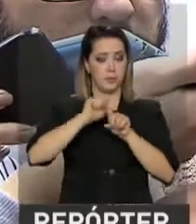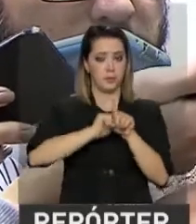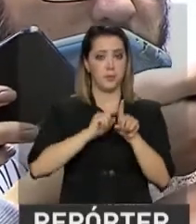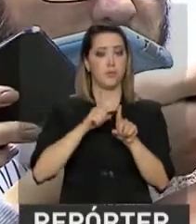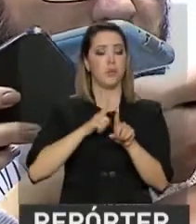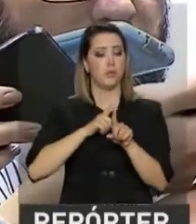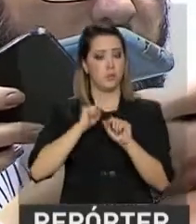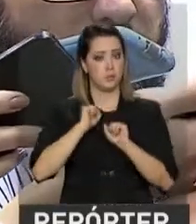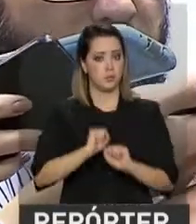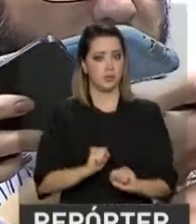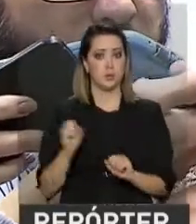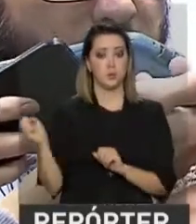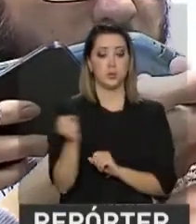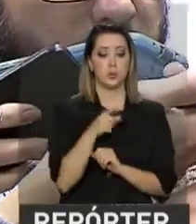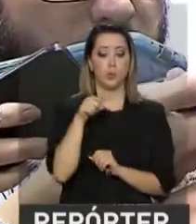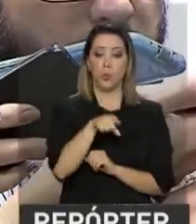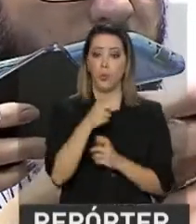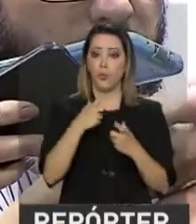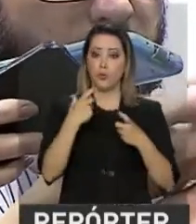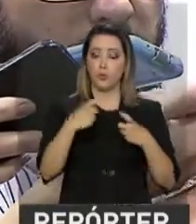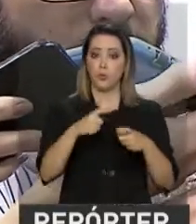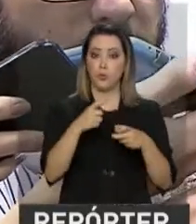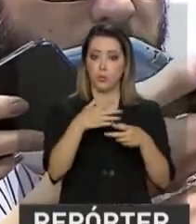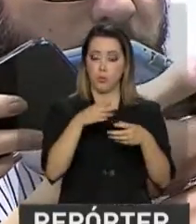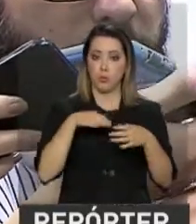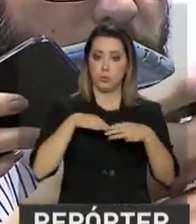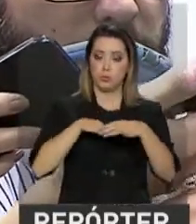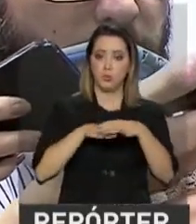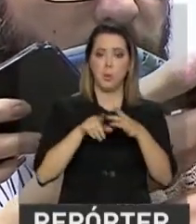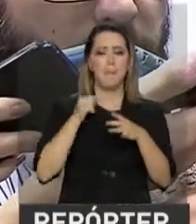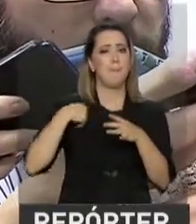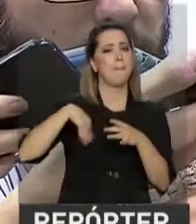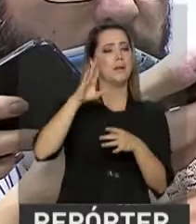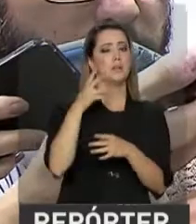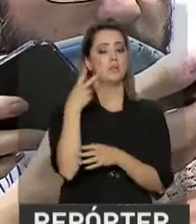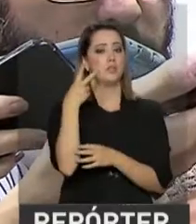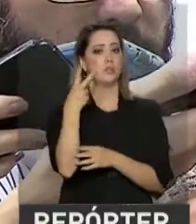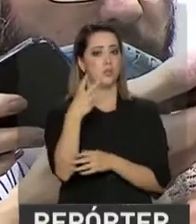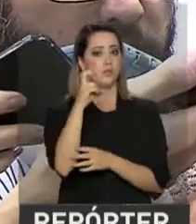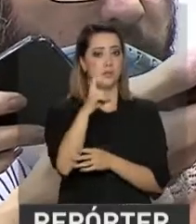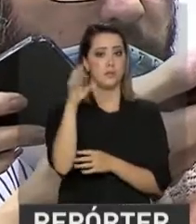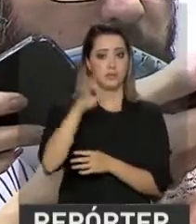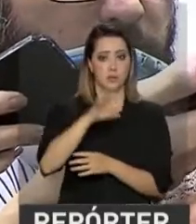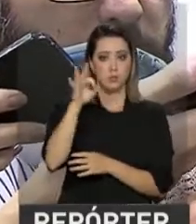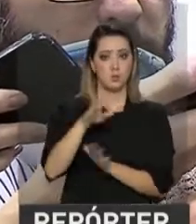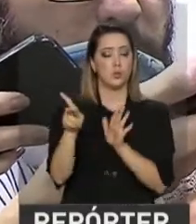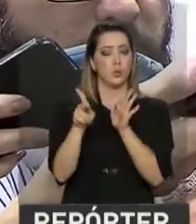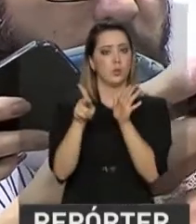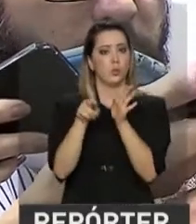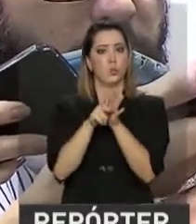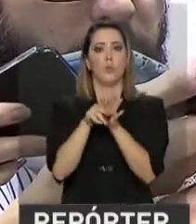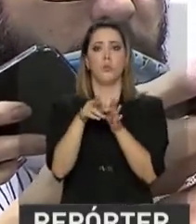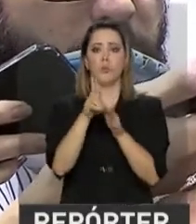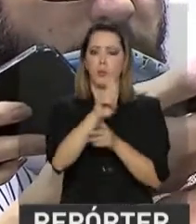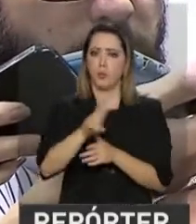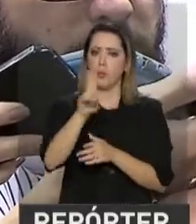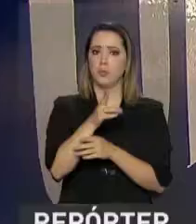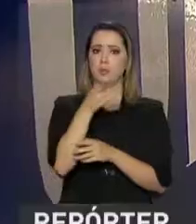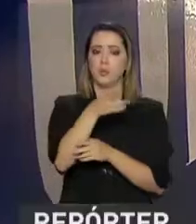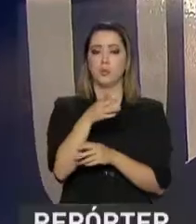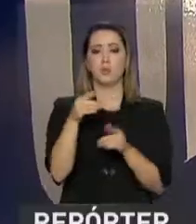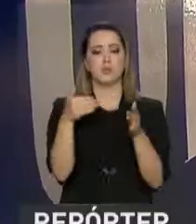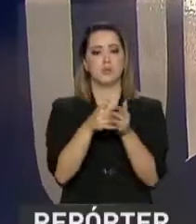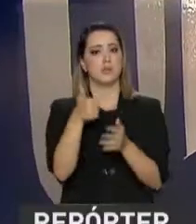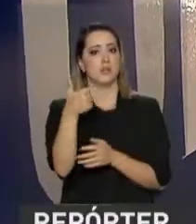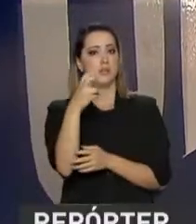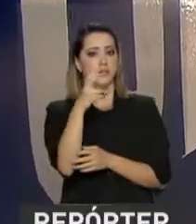a capacidade, com esse novo aparelho, de aumentar mais de 25% no próprio aparelho, então a gente pode atingir aí até 150 atendimentos.